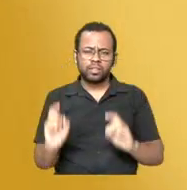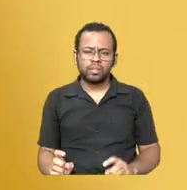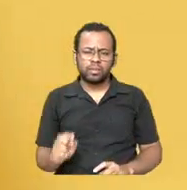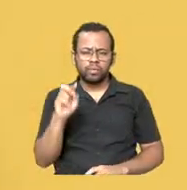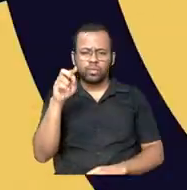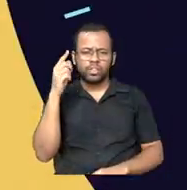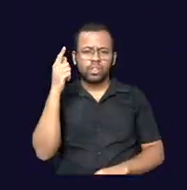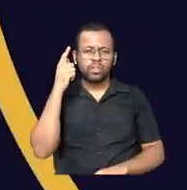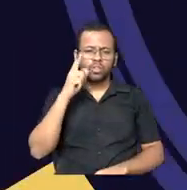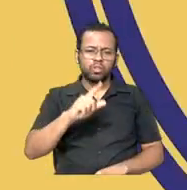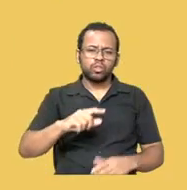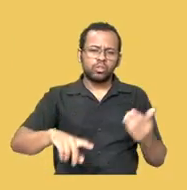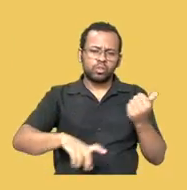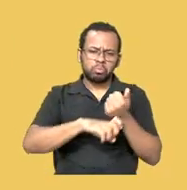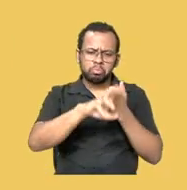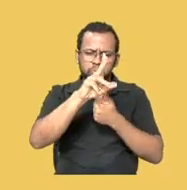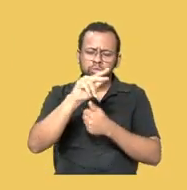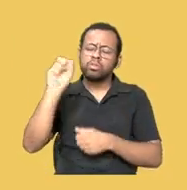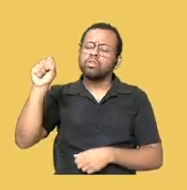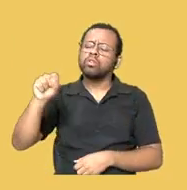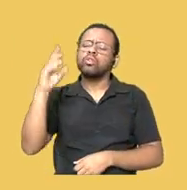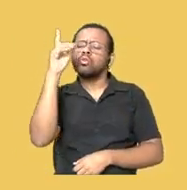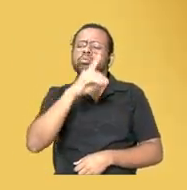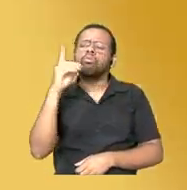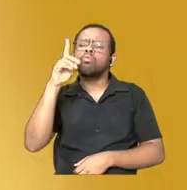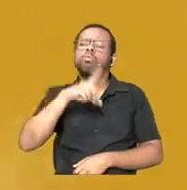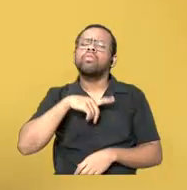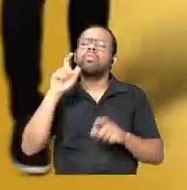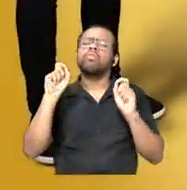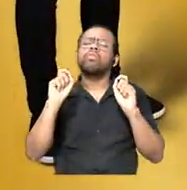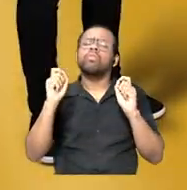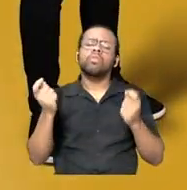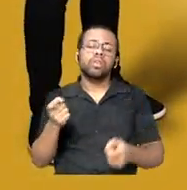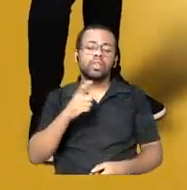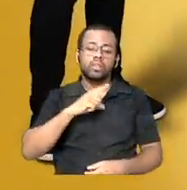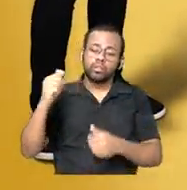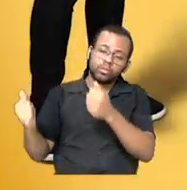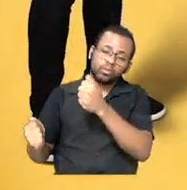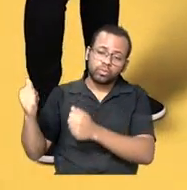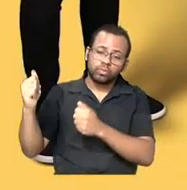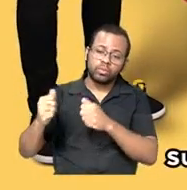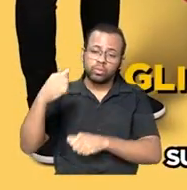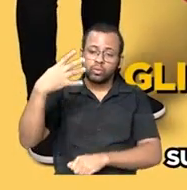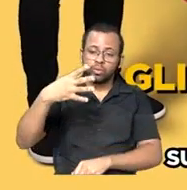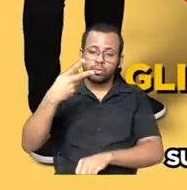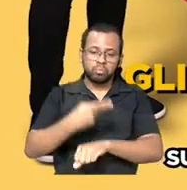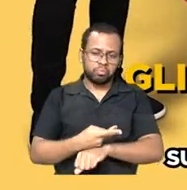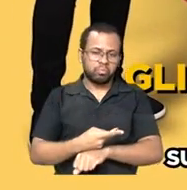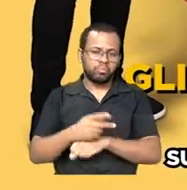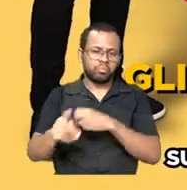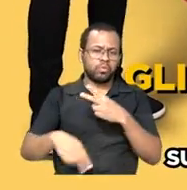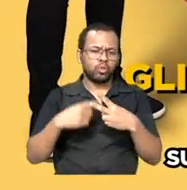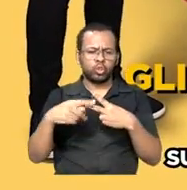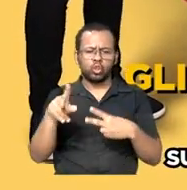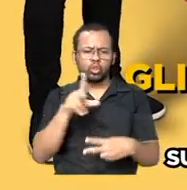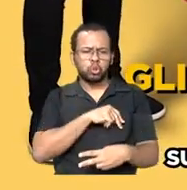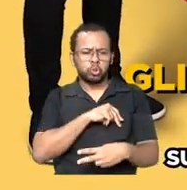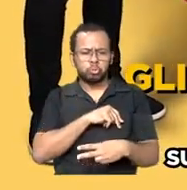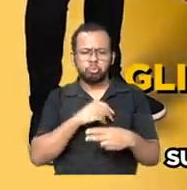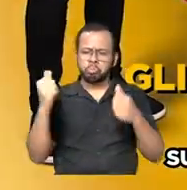você no caso Cap seja aqui nesse domingão O que é que tem tem um Corolla Zero no quarto preto